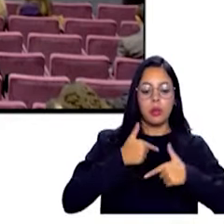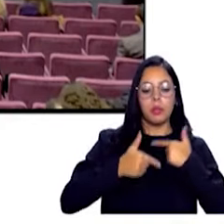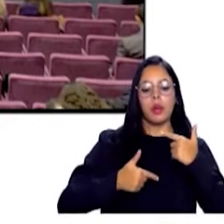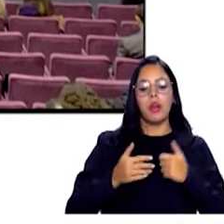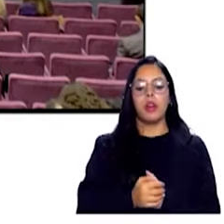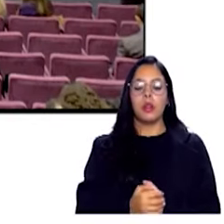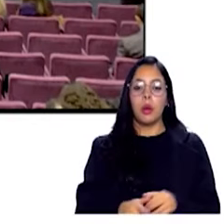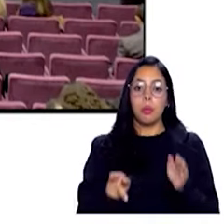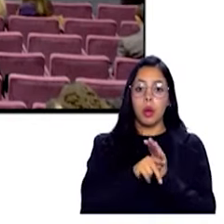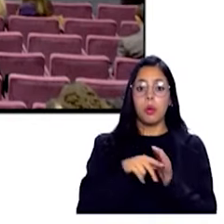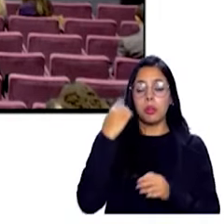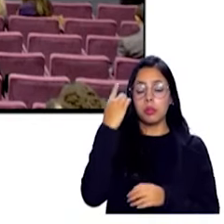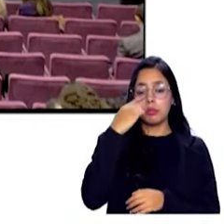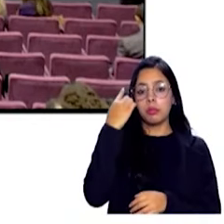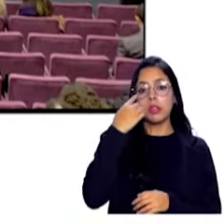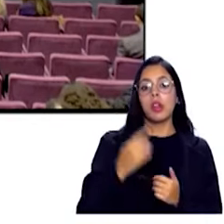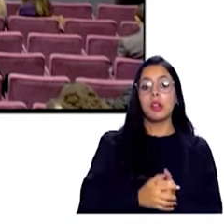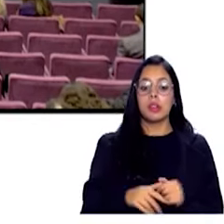tiempo